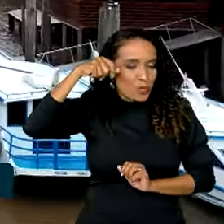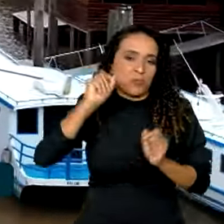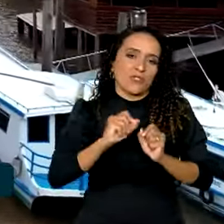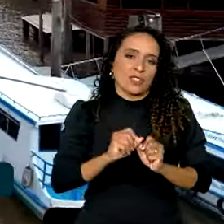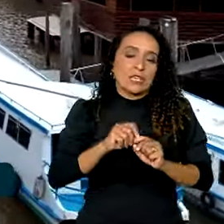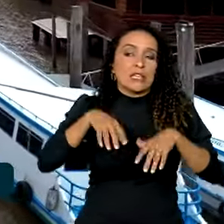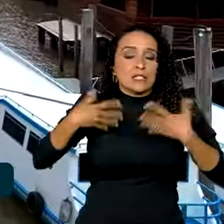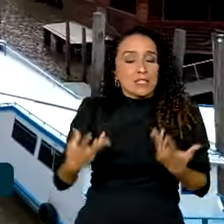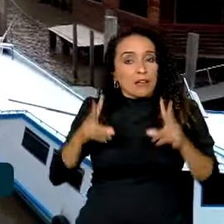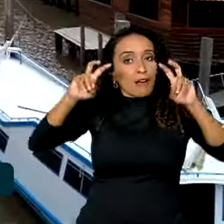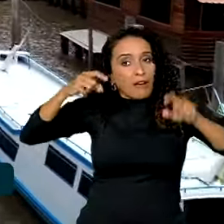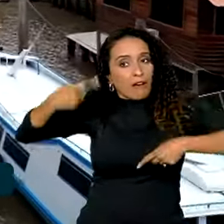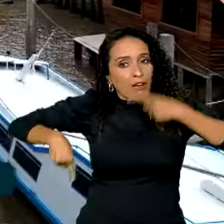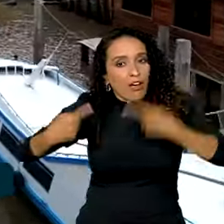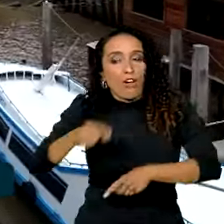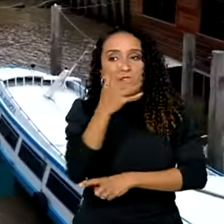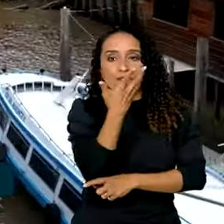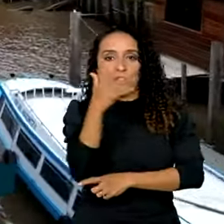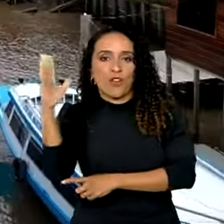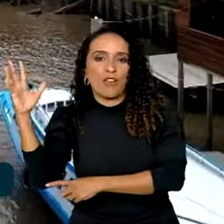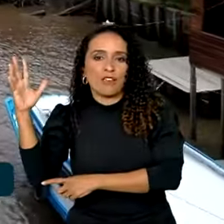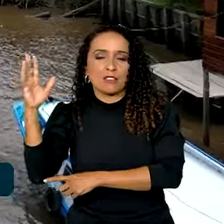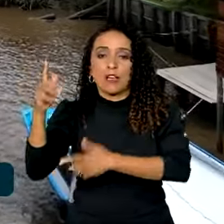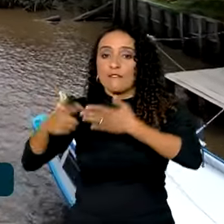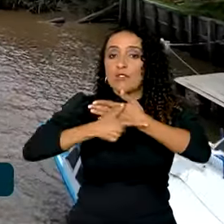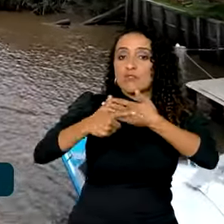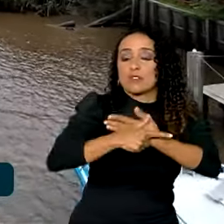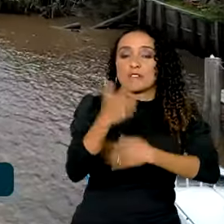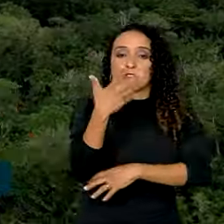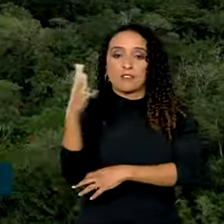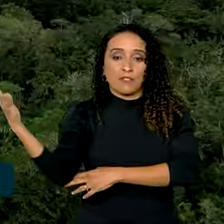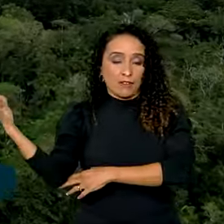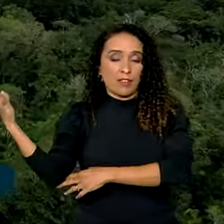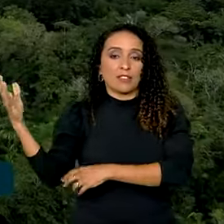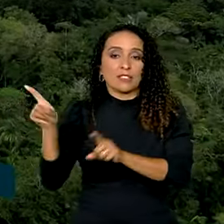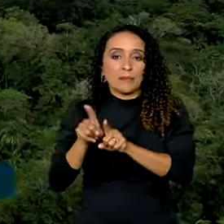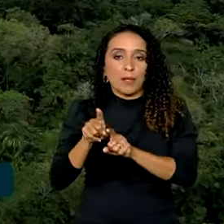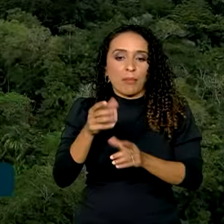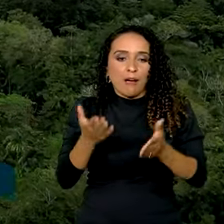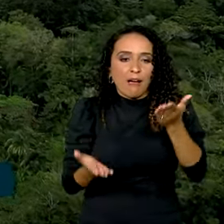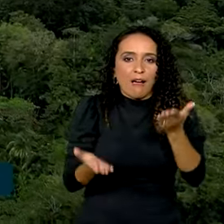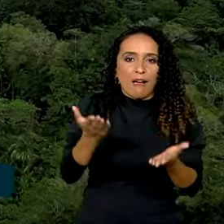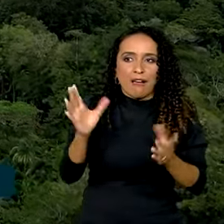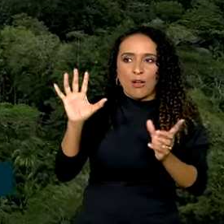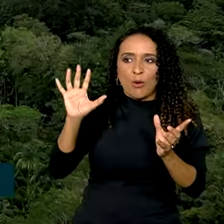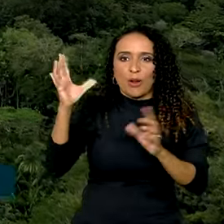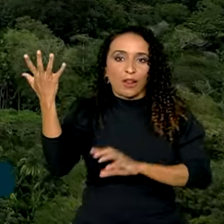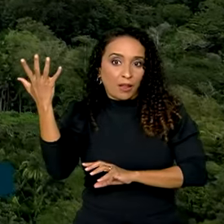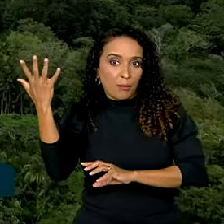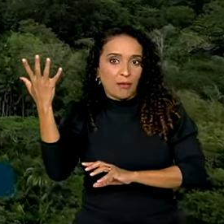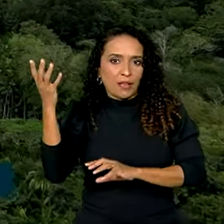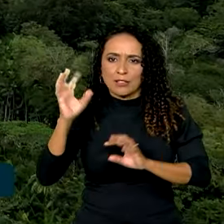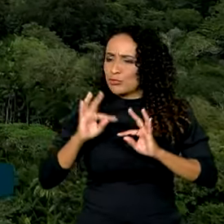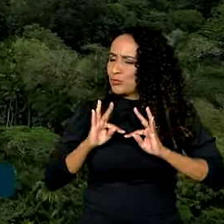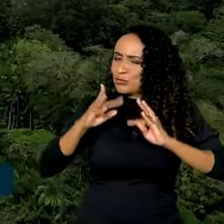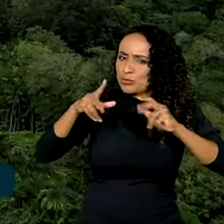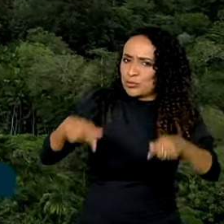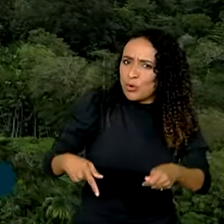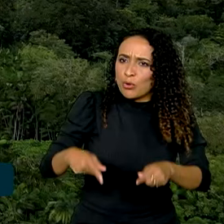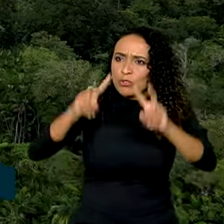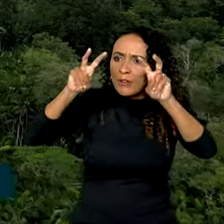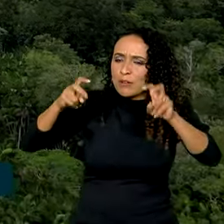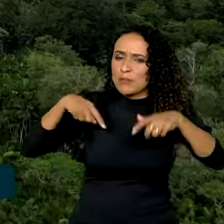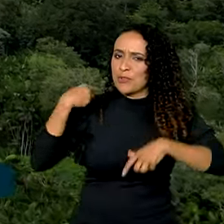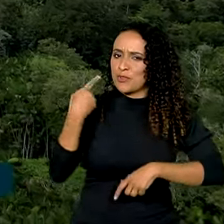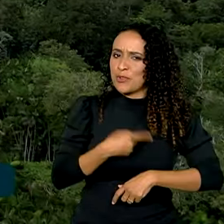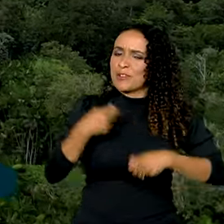discute floresta, quando se discute o papel da floresta para o equilíbrio do clima, todos que falam sobre